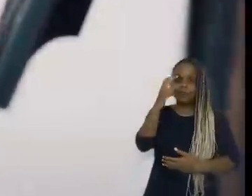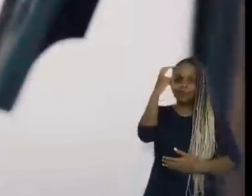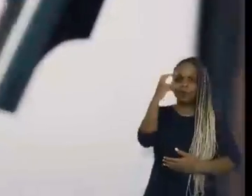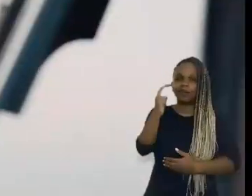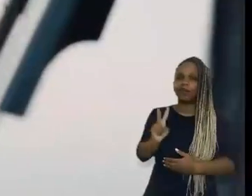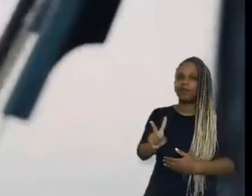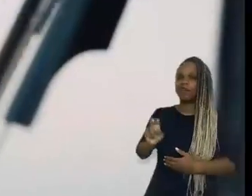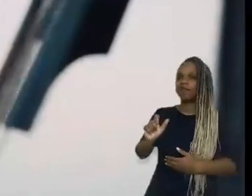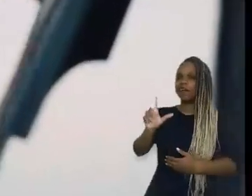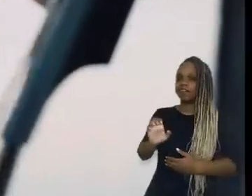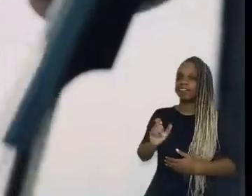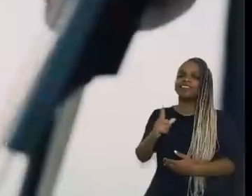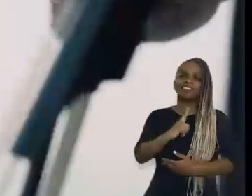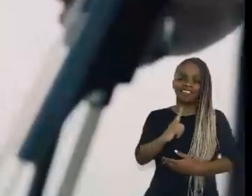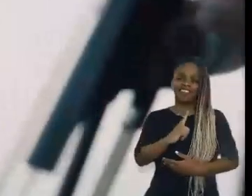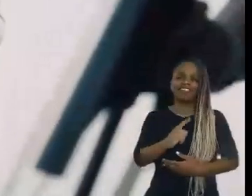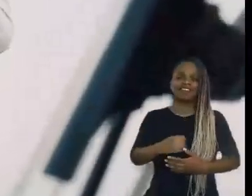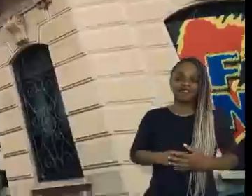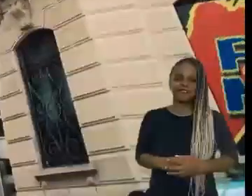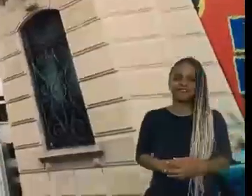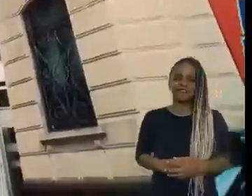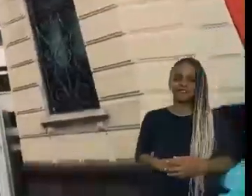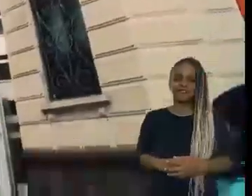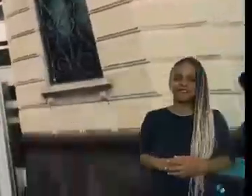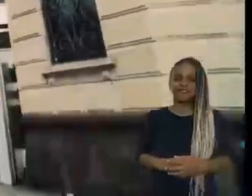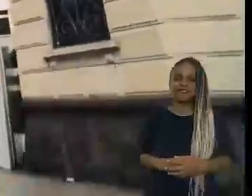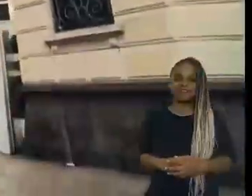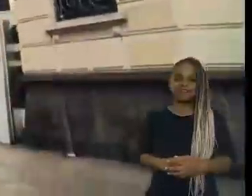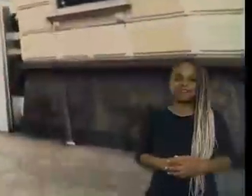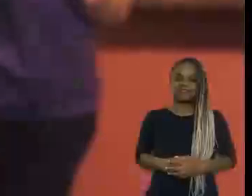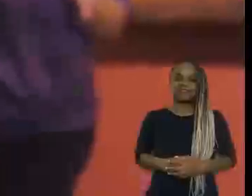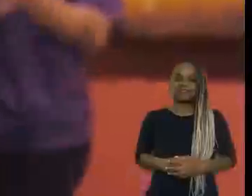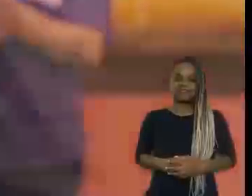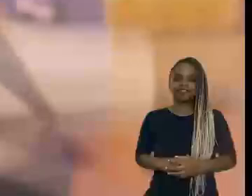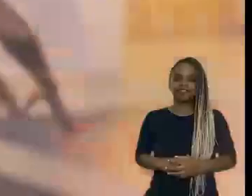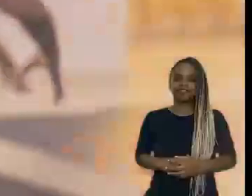Onde tem cultura, a Vale está.